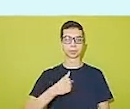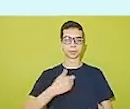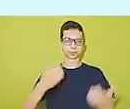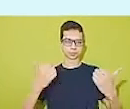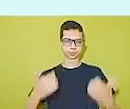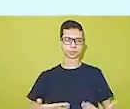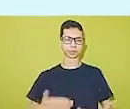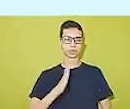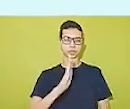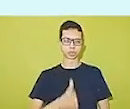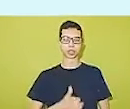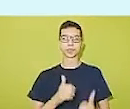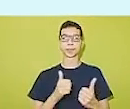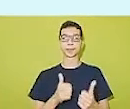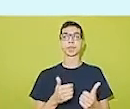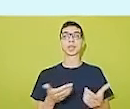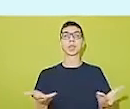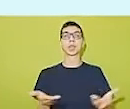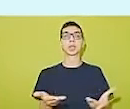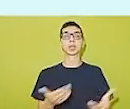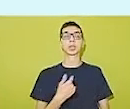Agora, deixa eu voltar uma aqui.